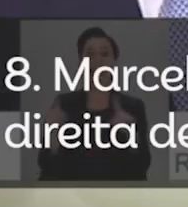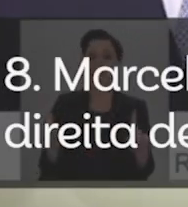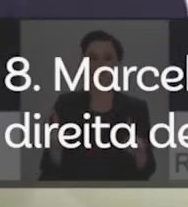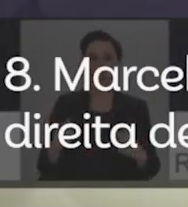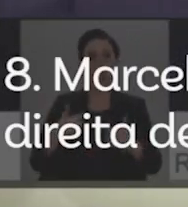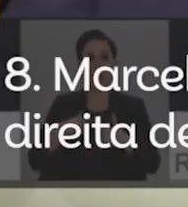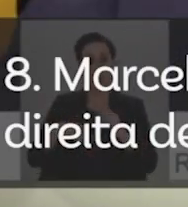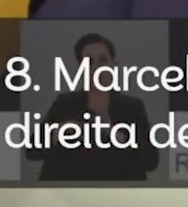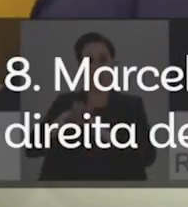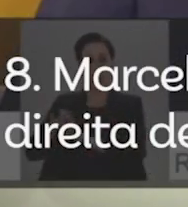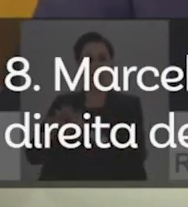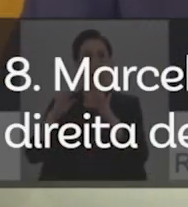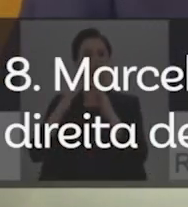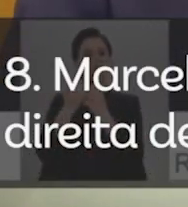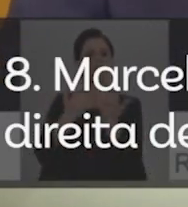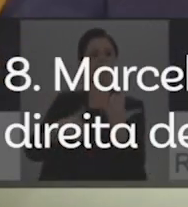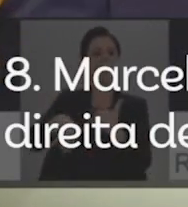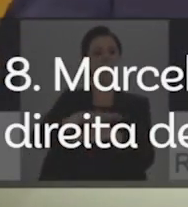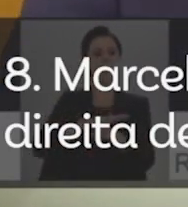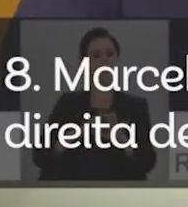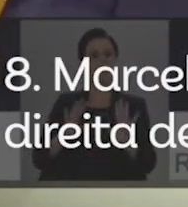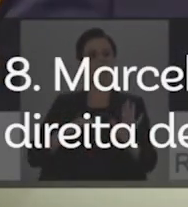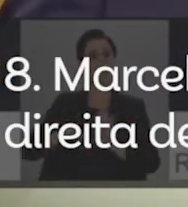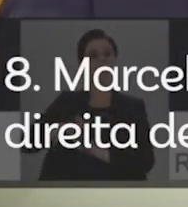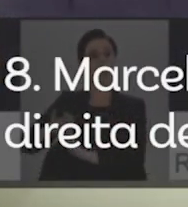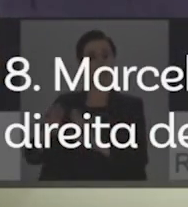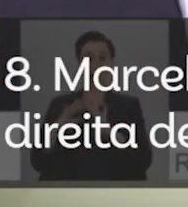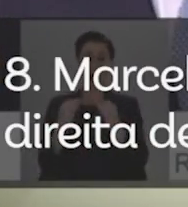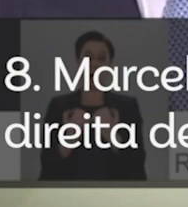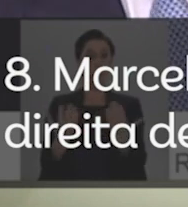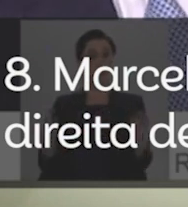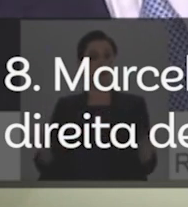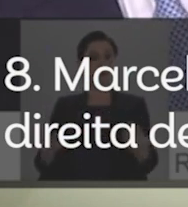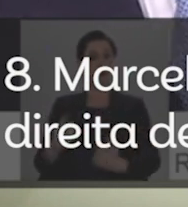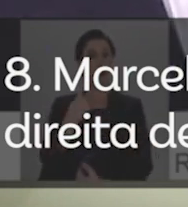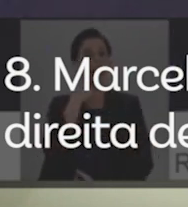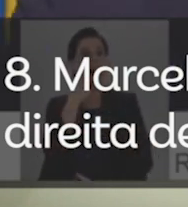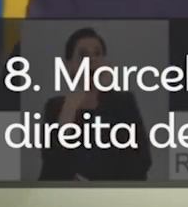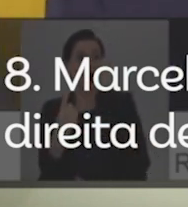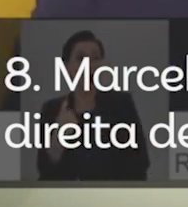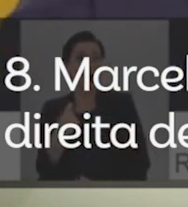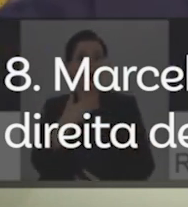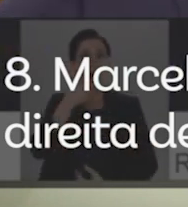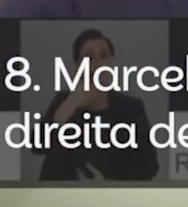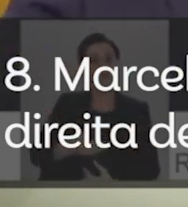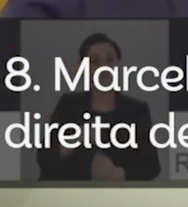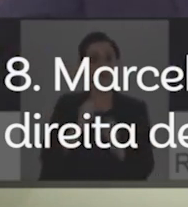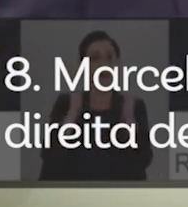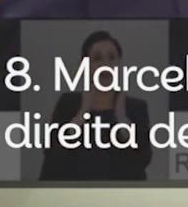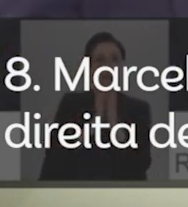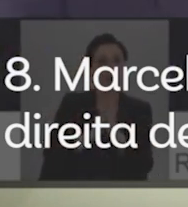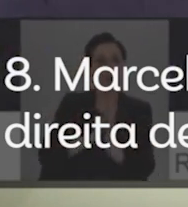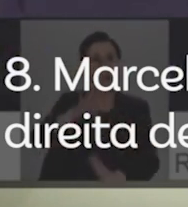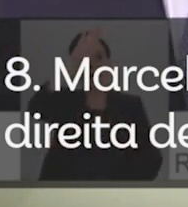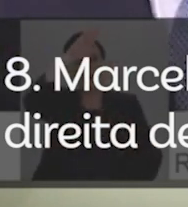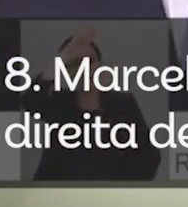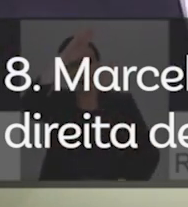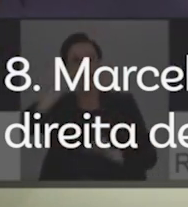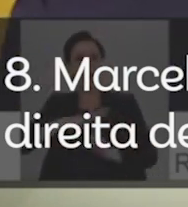Eu sou de uma direita social. Sendo direita, direita social. Se reconhece na doutrina social da Igreja, no Papa Francisco,